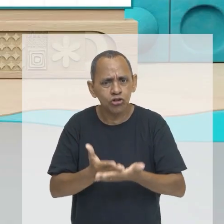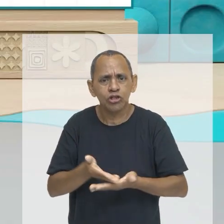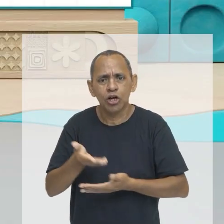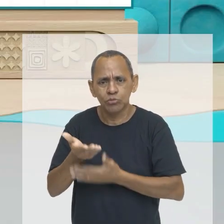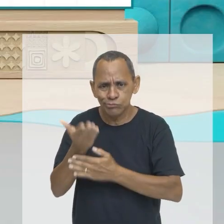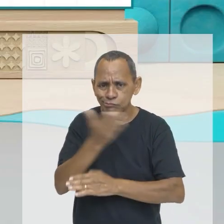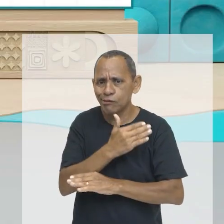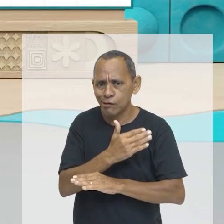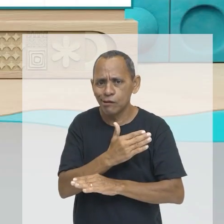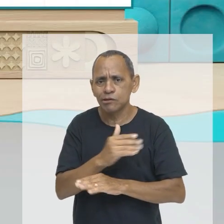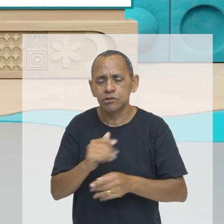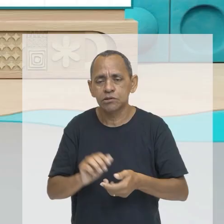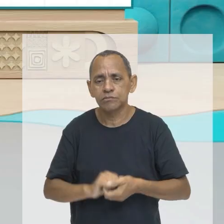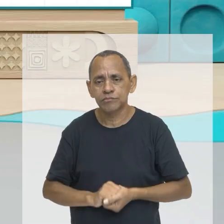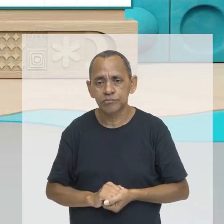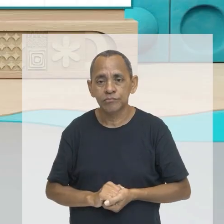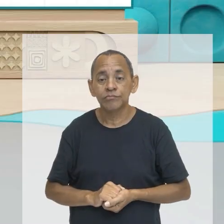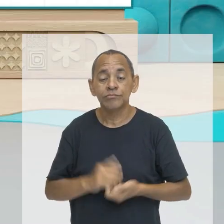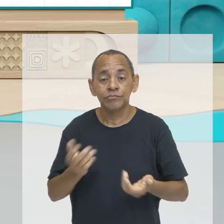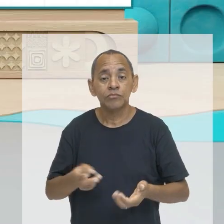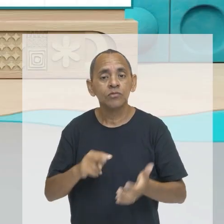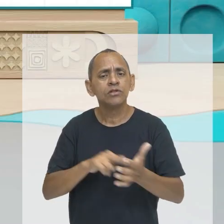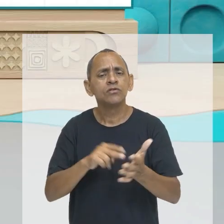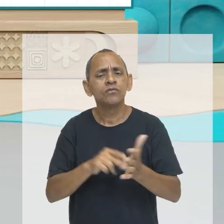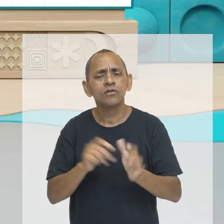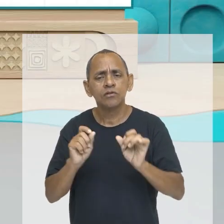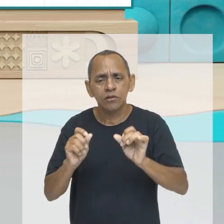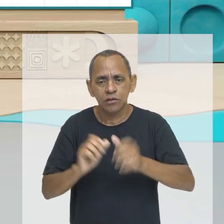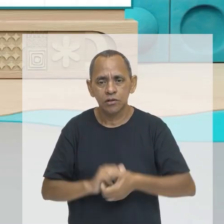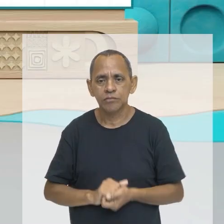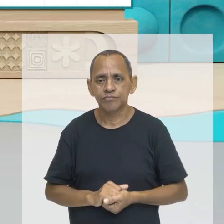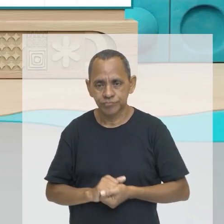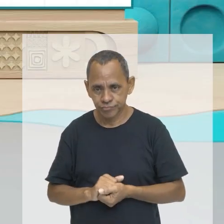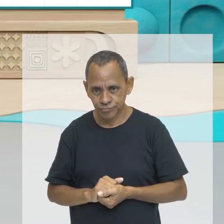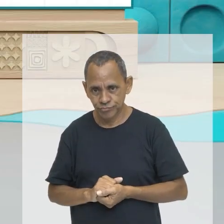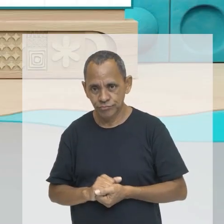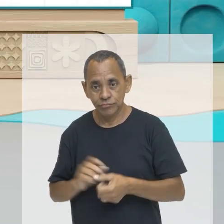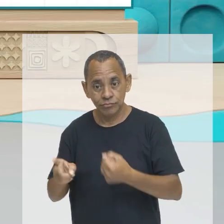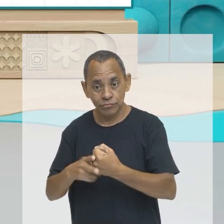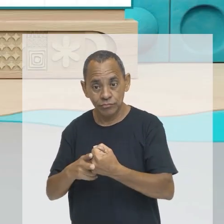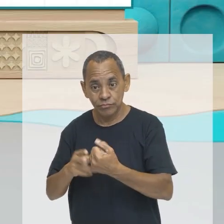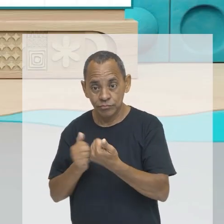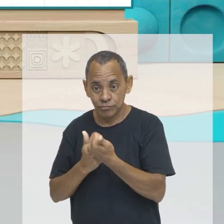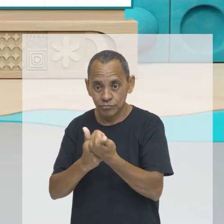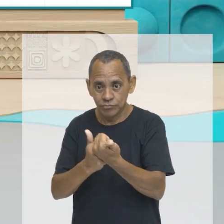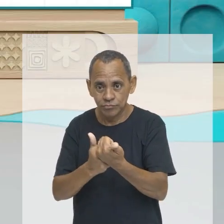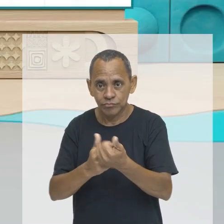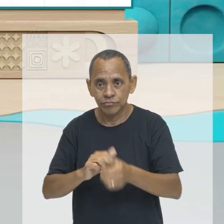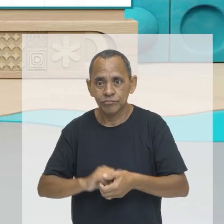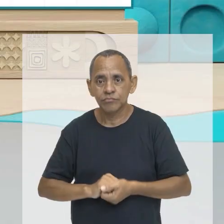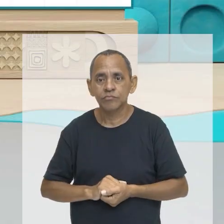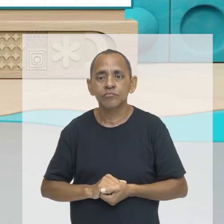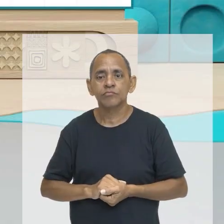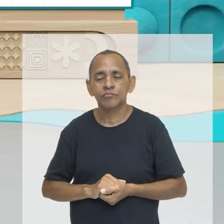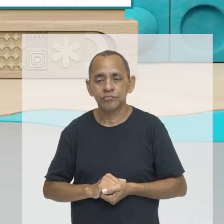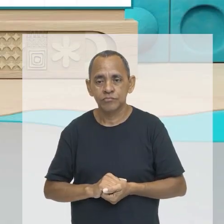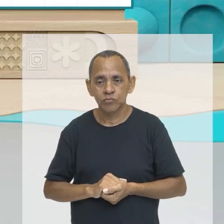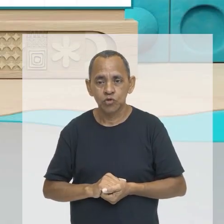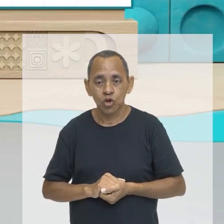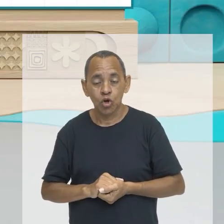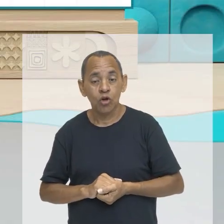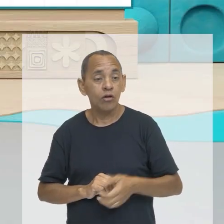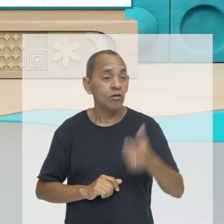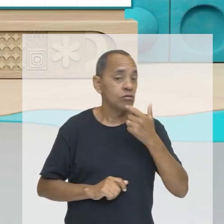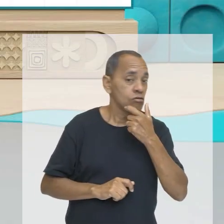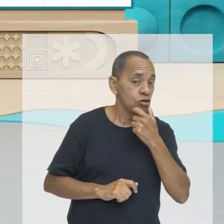eles. Em suma, o que é um modal verbo, né, em língua portuguesa e modal verbs em inglês, né? Nós temos